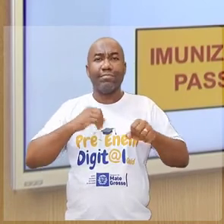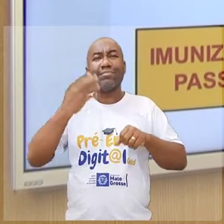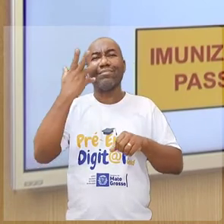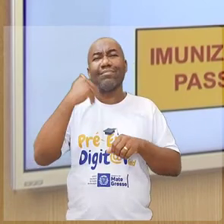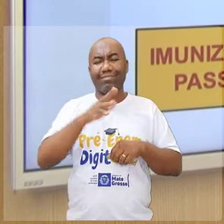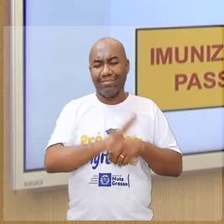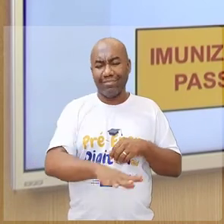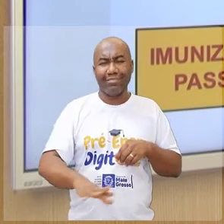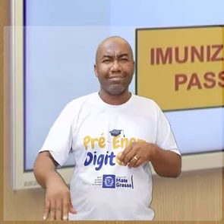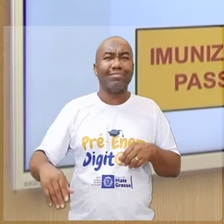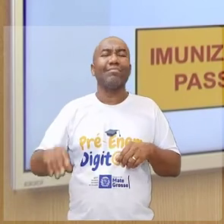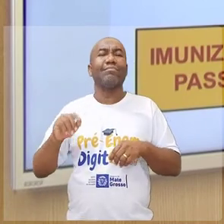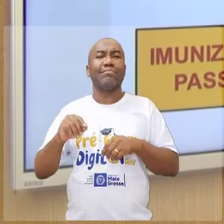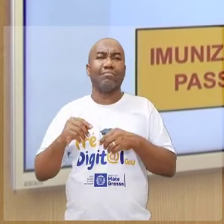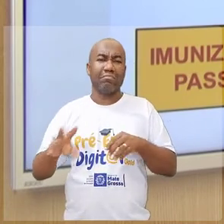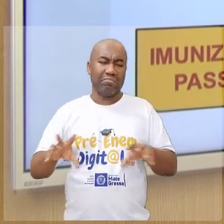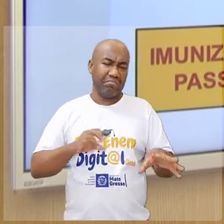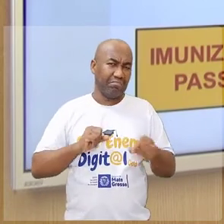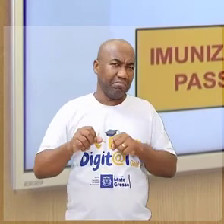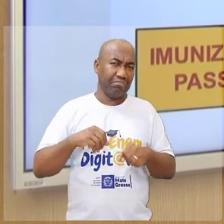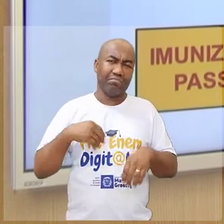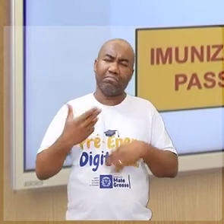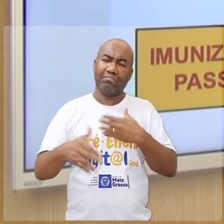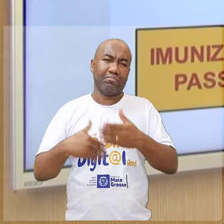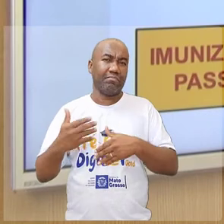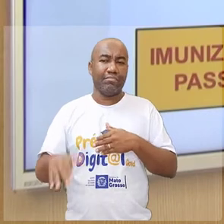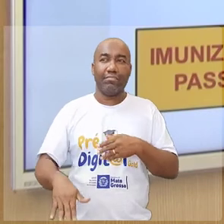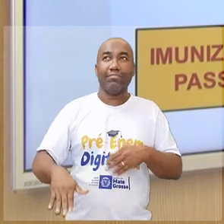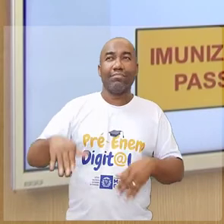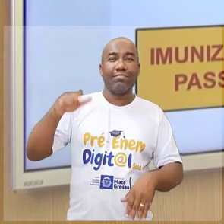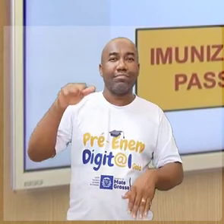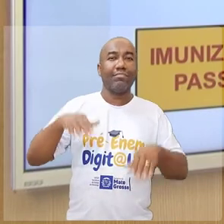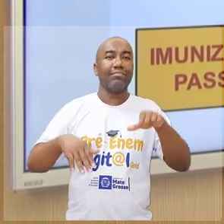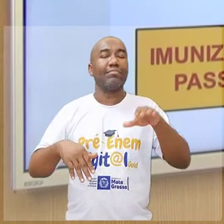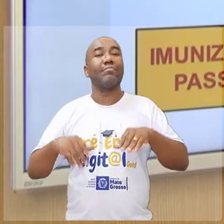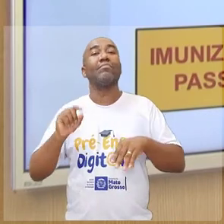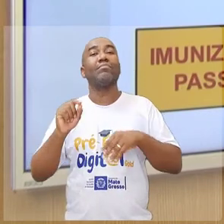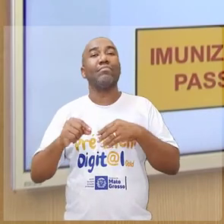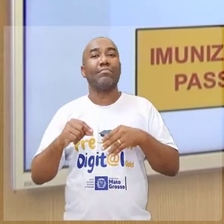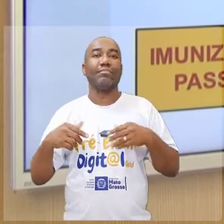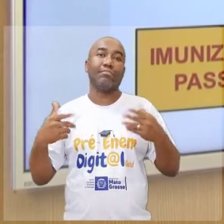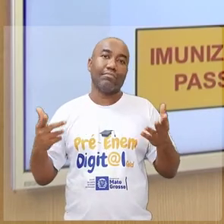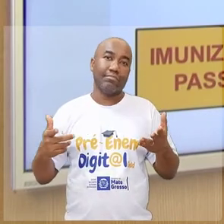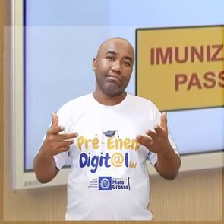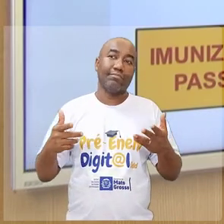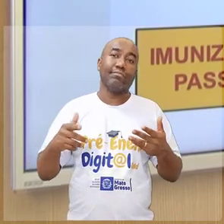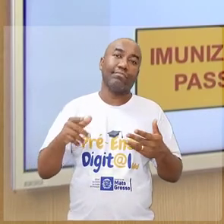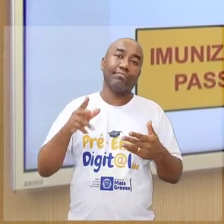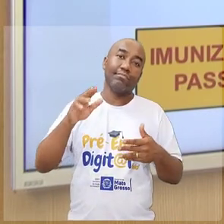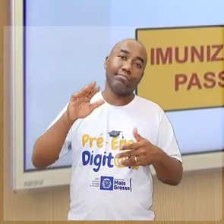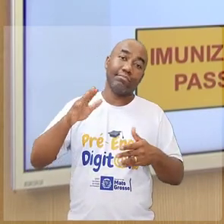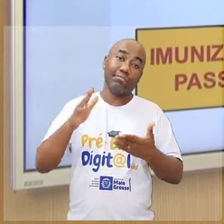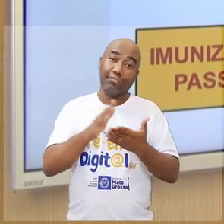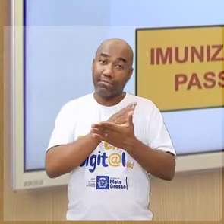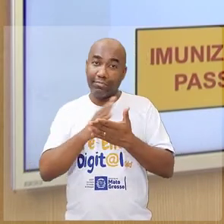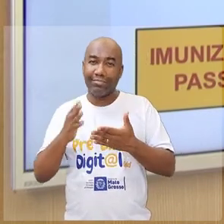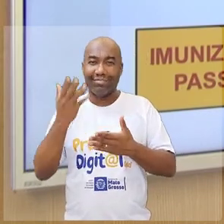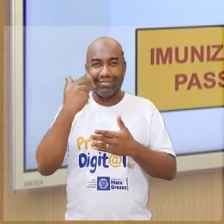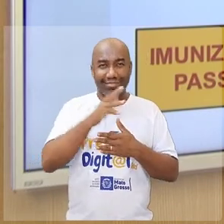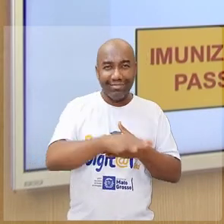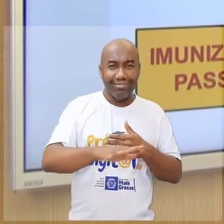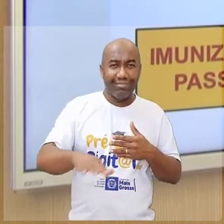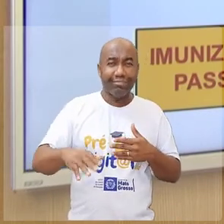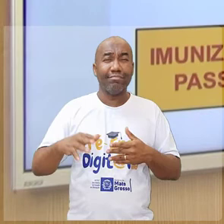crianças, desenvolvemos a doença e normalmente, isso não quer dizer que é sempre, tá? Mas